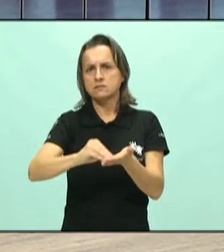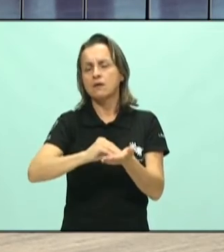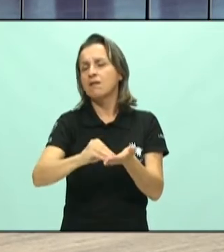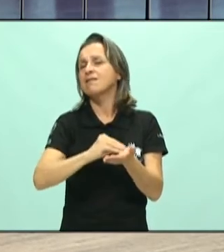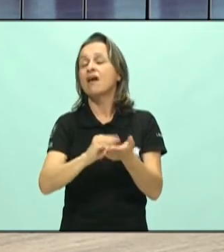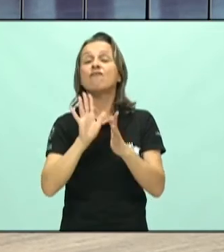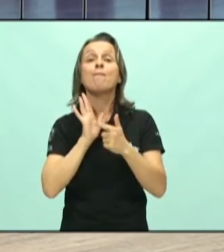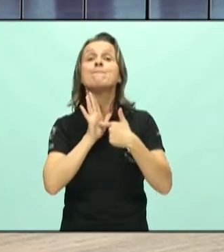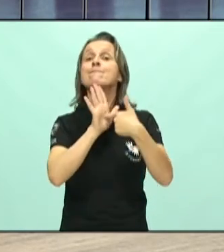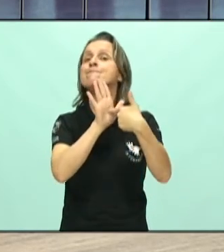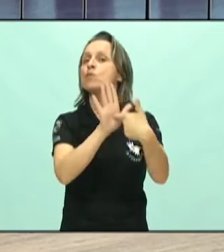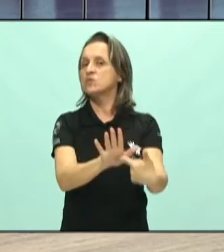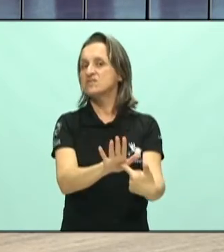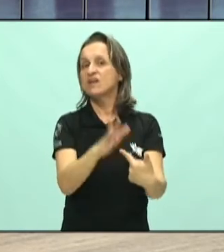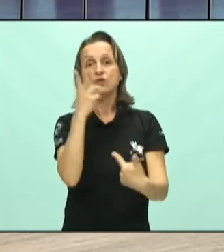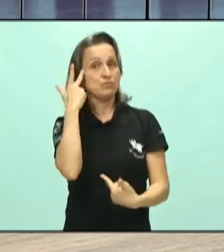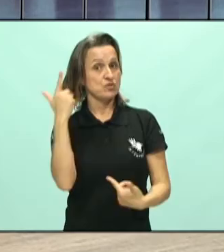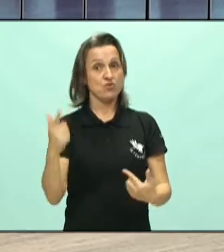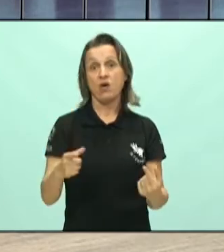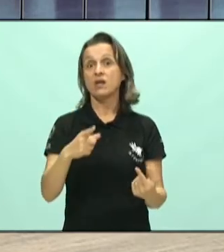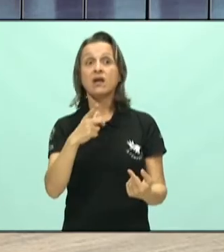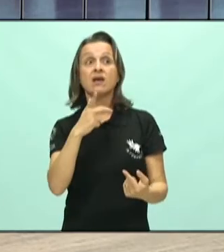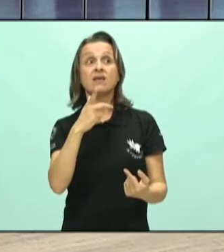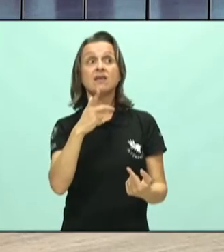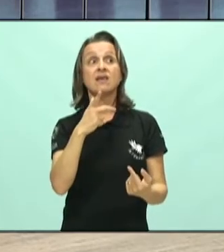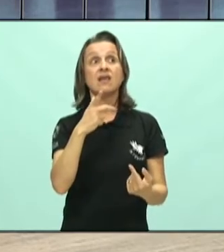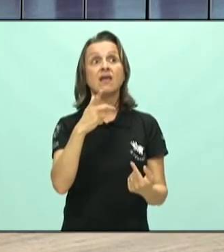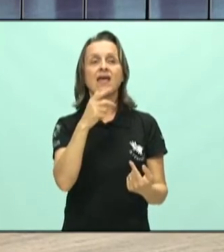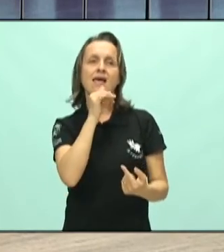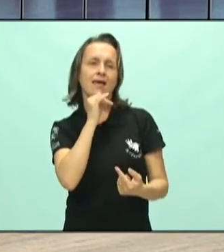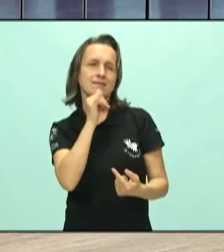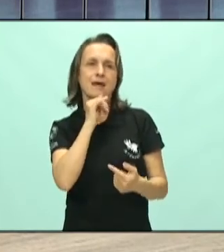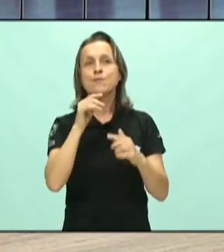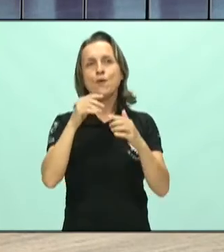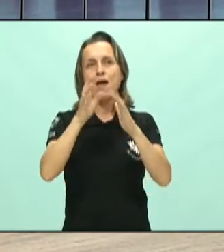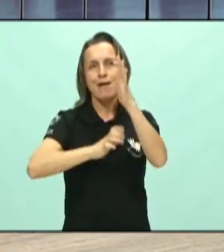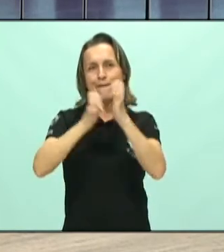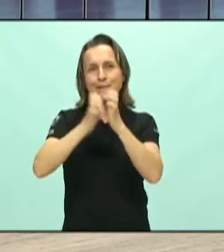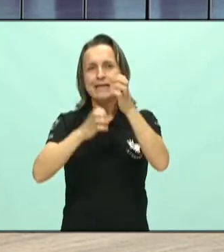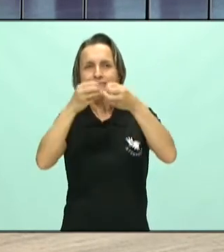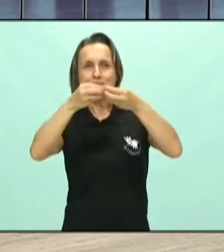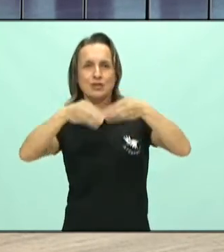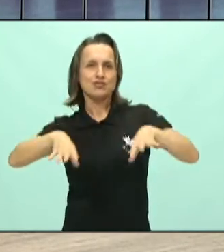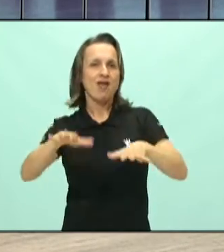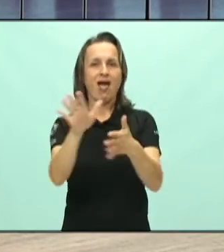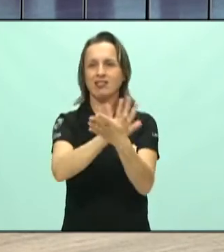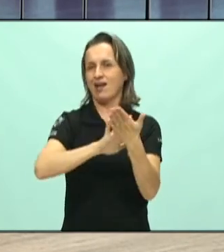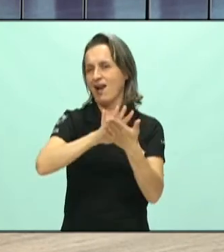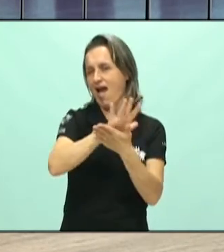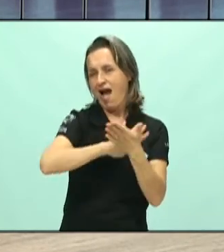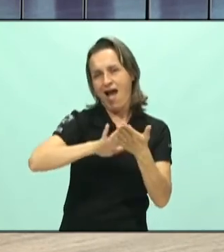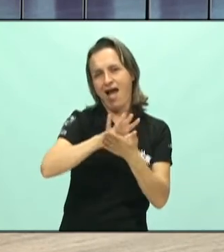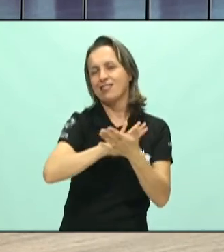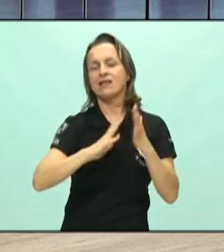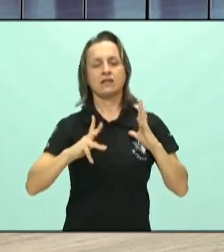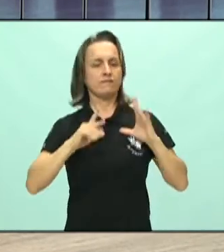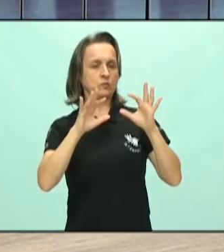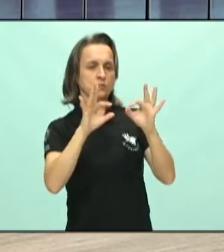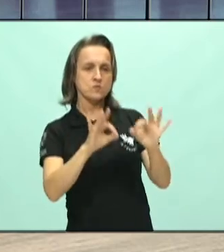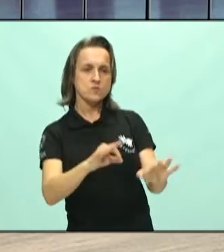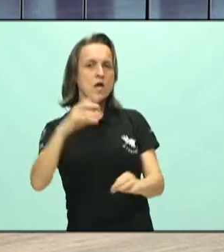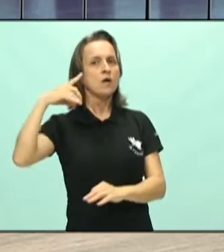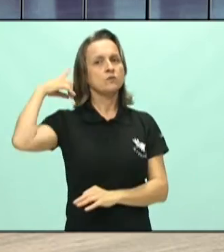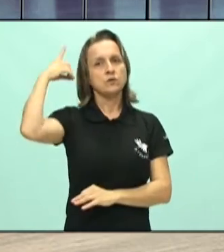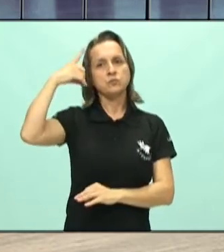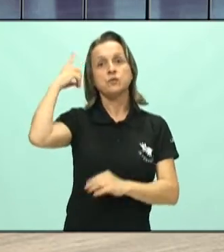que não teria empresa prejudicada, seria convalidado tudo que tinha anteriormente, então deputados não precisariam se preocupar.